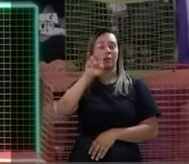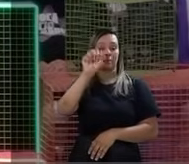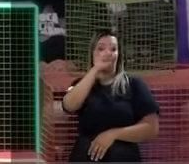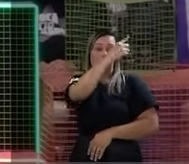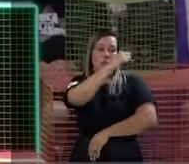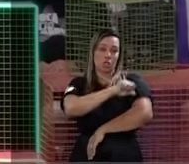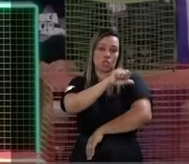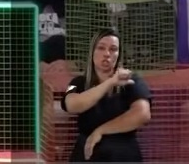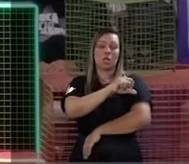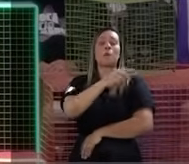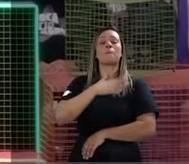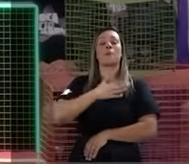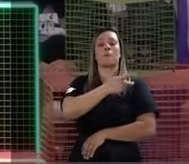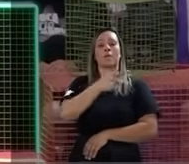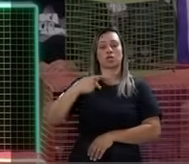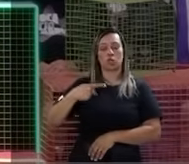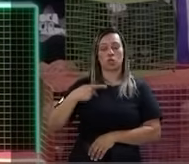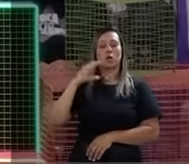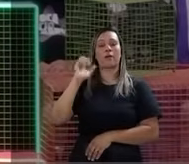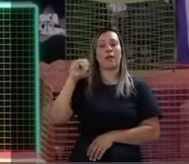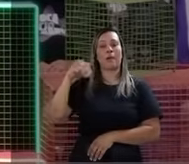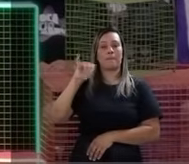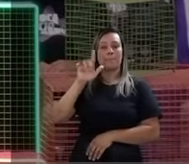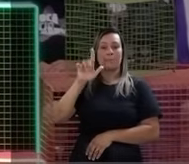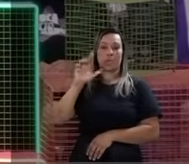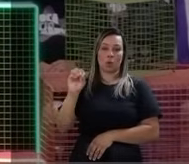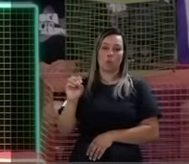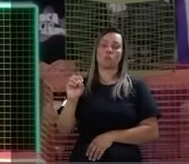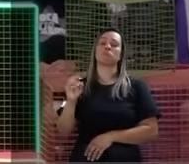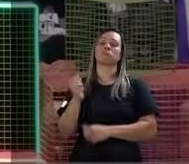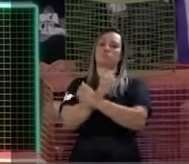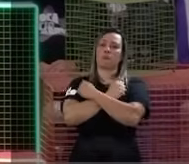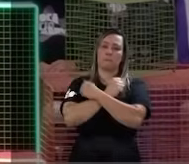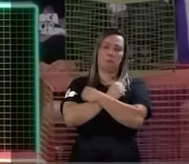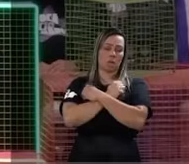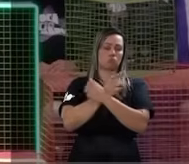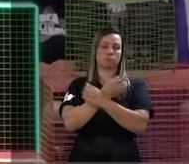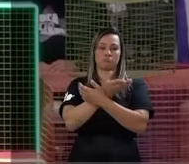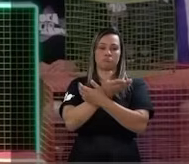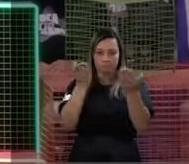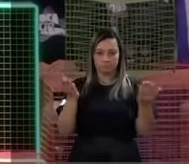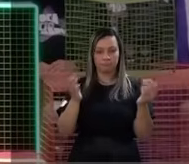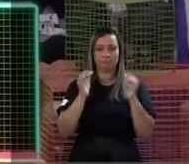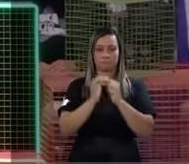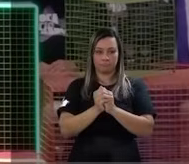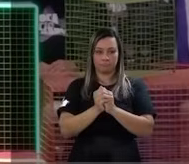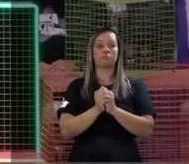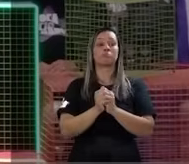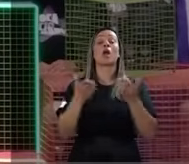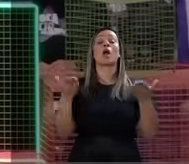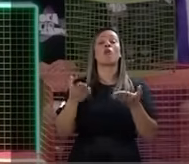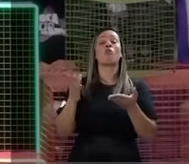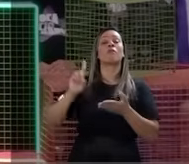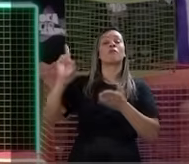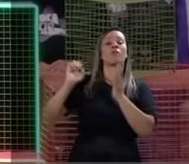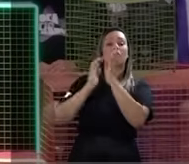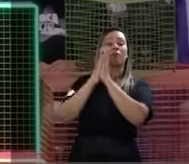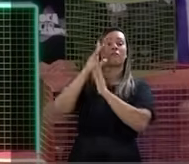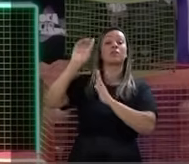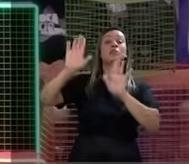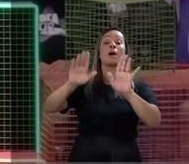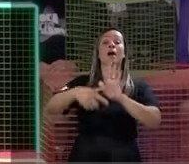Camilo Figueiredo, a todo o corpo de obreiros e a todos os irmãos, em nome de Jesus. Nós vamos adorar o Senhor, mas antes disso,